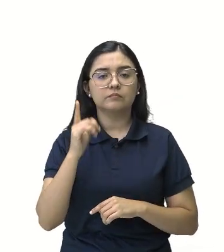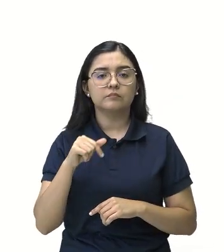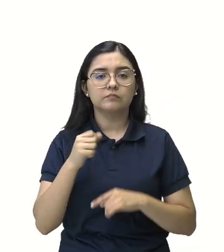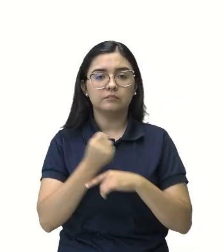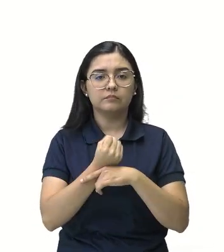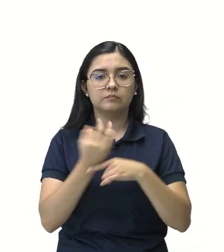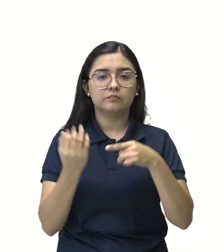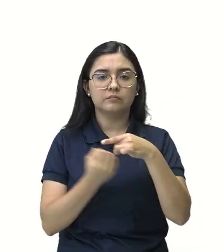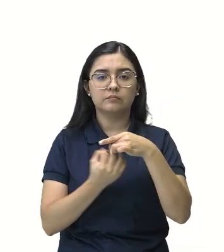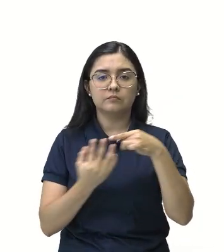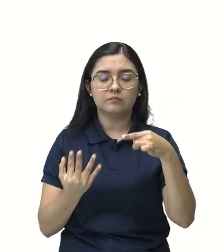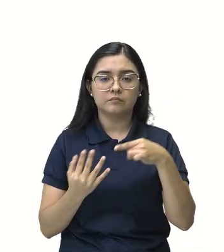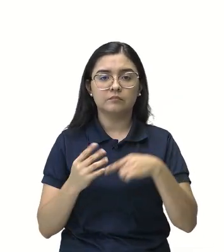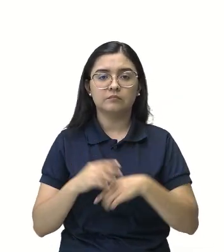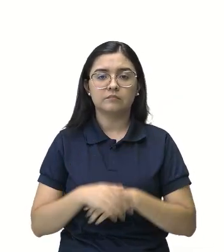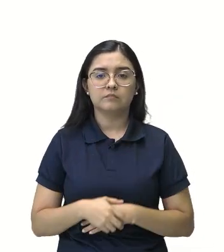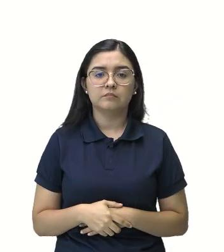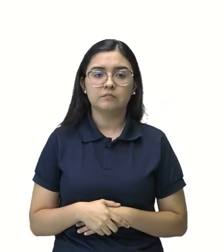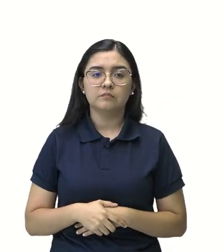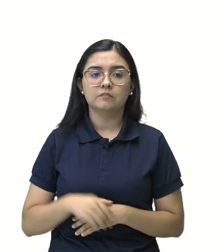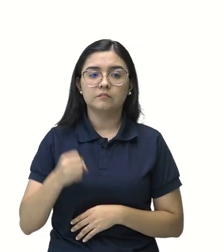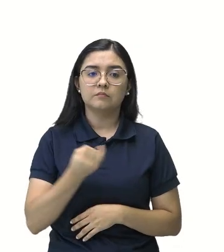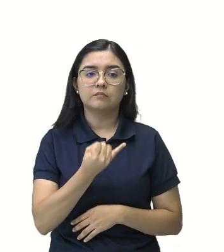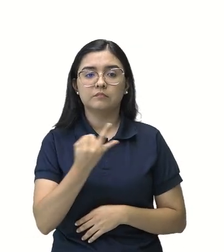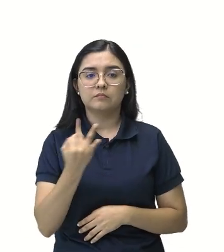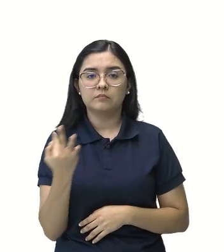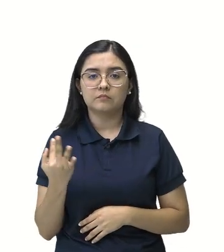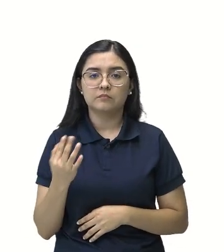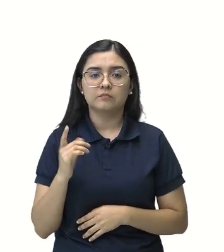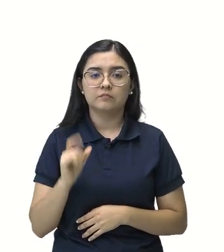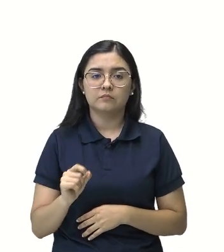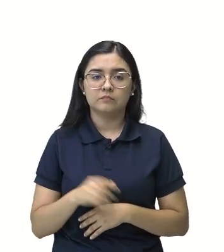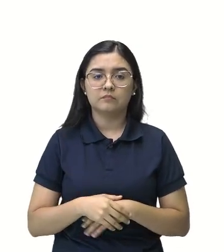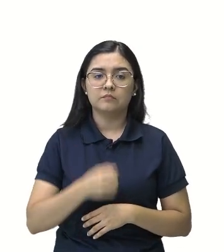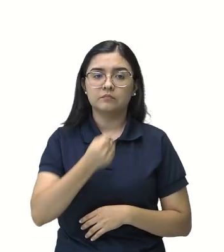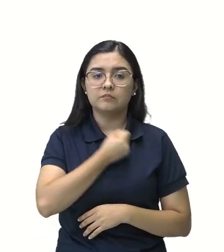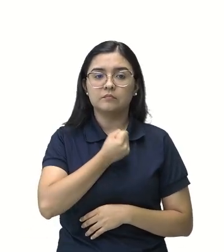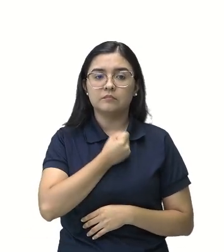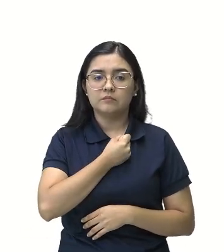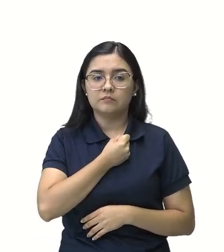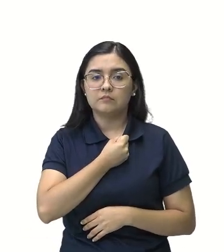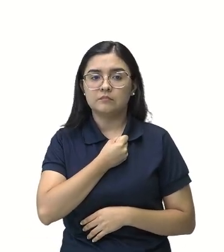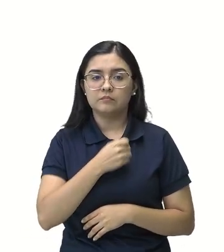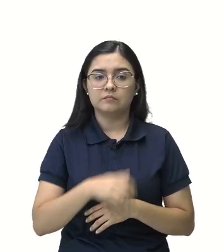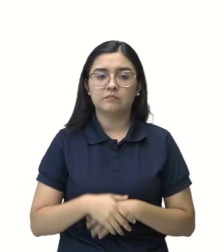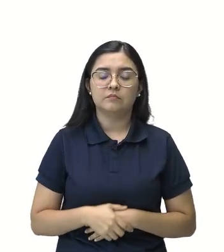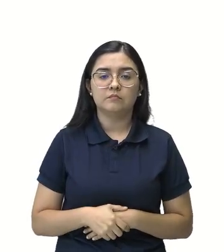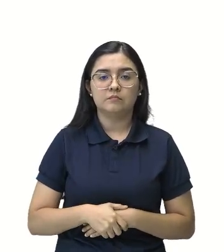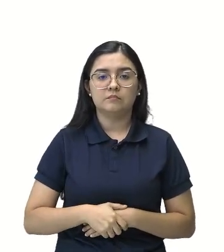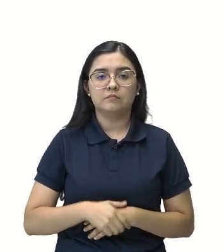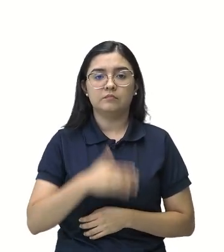razão entre o número de meninos